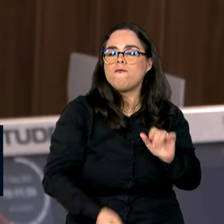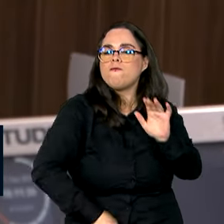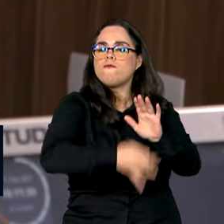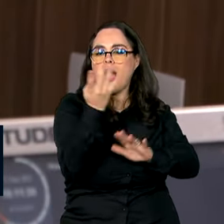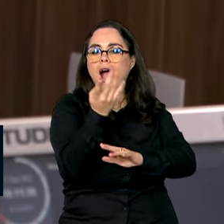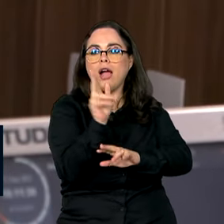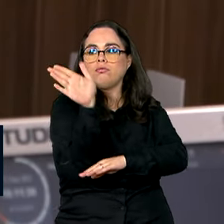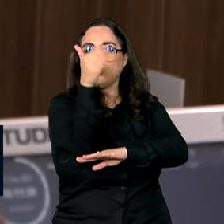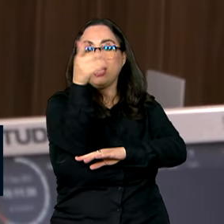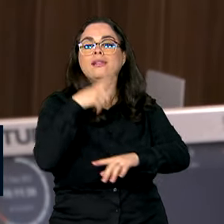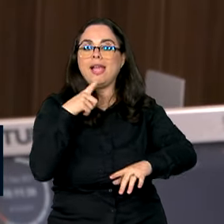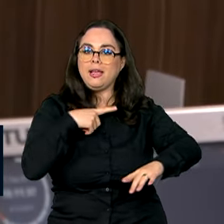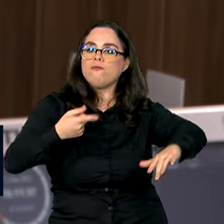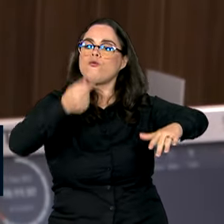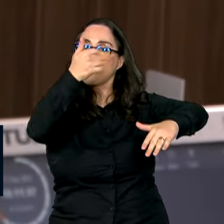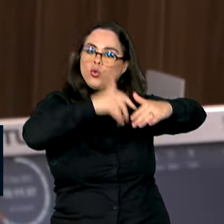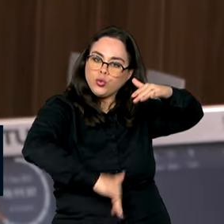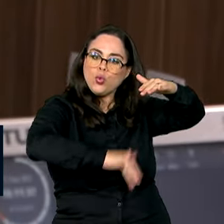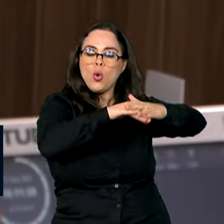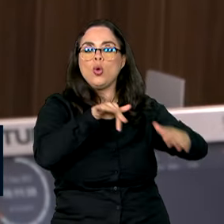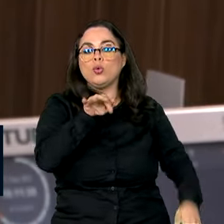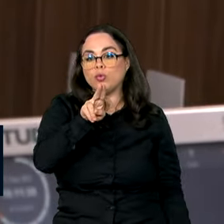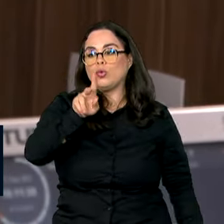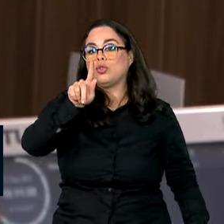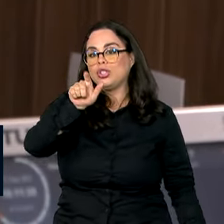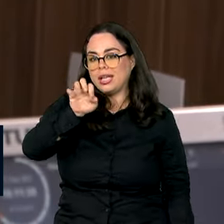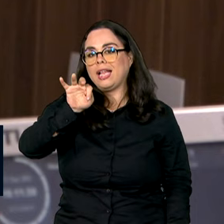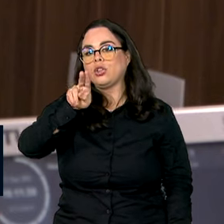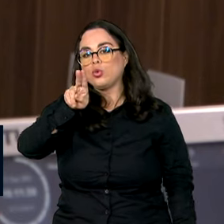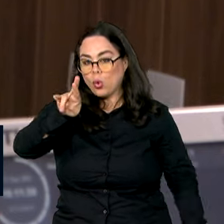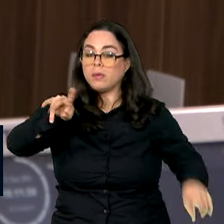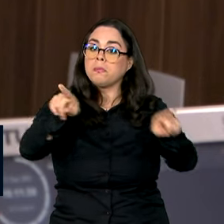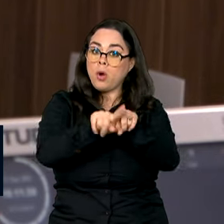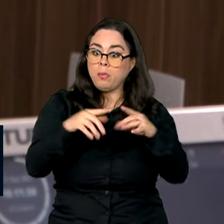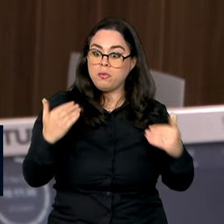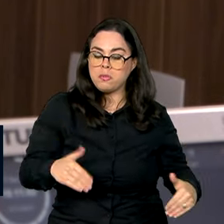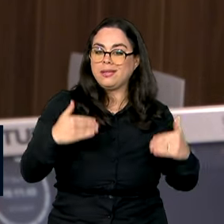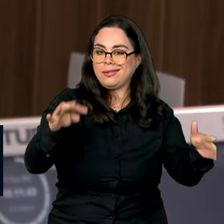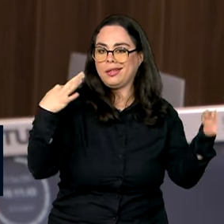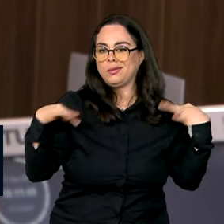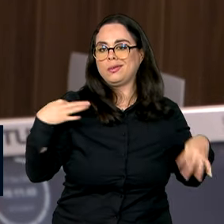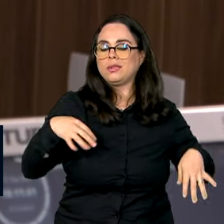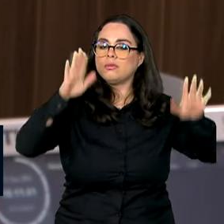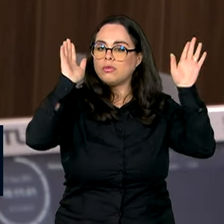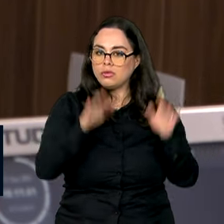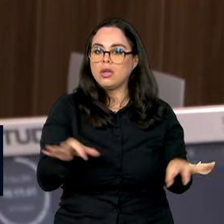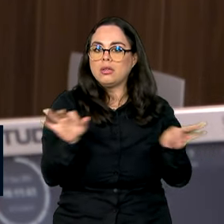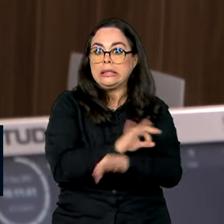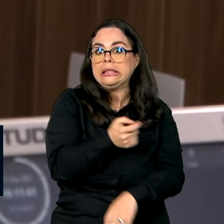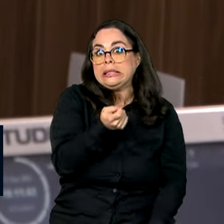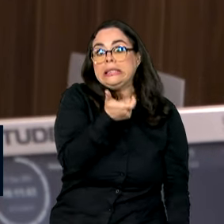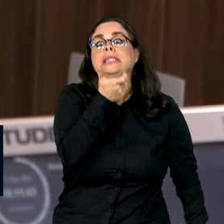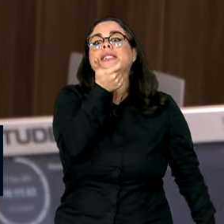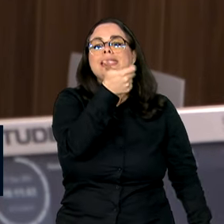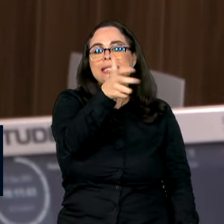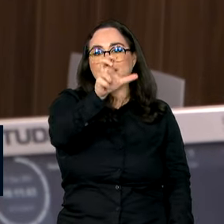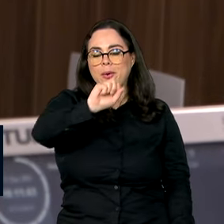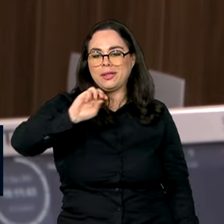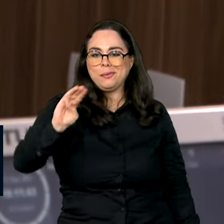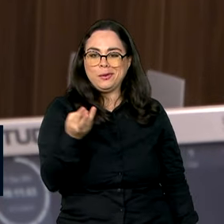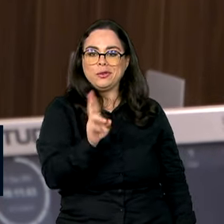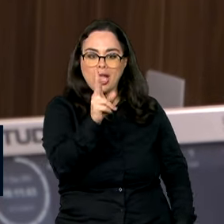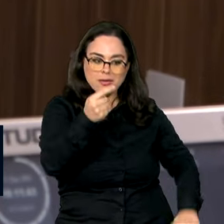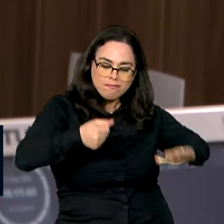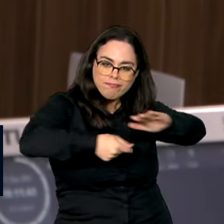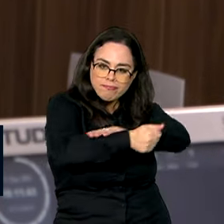fundo de turismo, que é do Fungetur, né, que é do Ministério do Turismo. São mais de quase 150 milhões de reais já